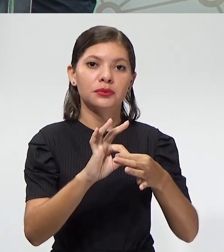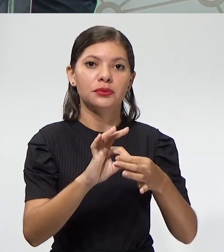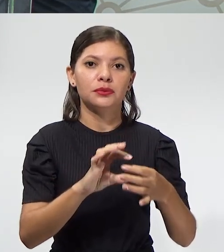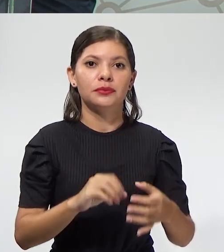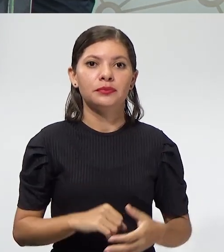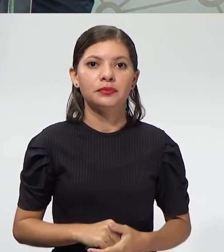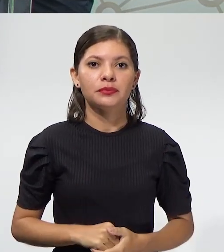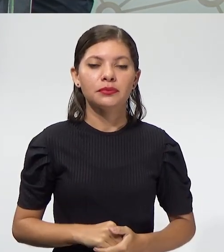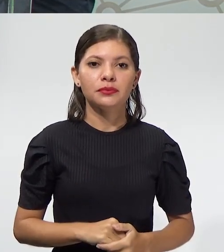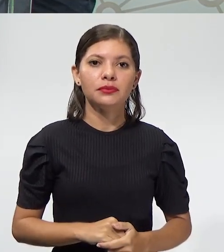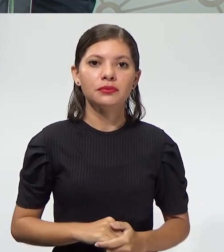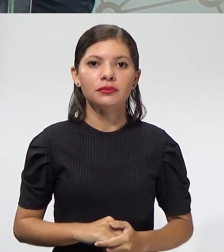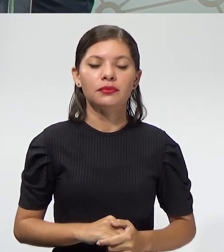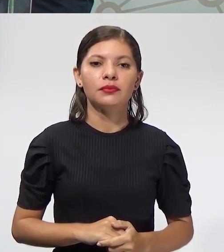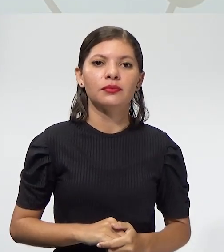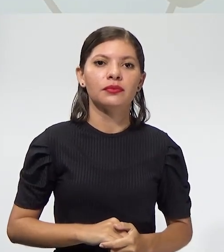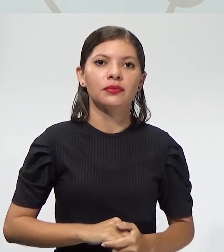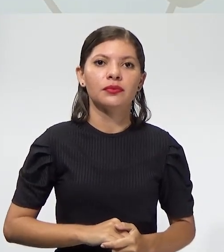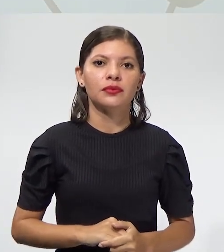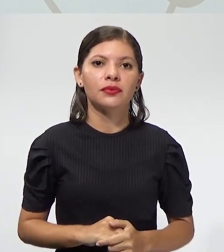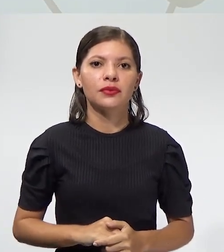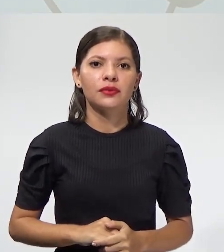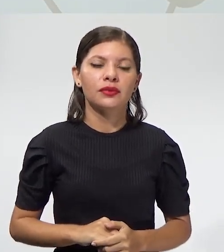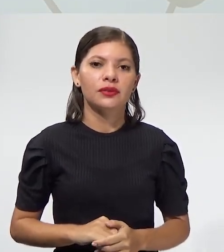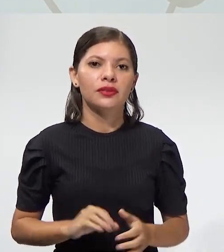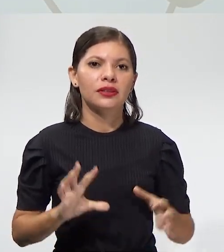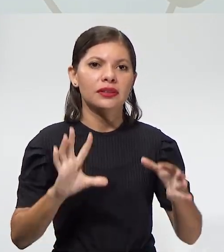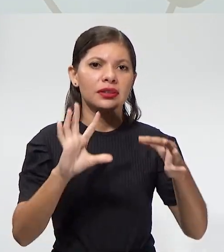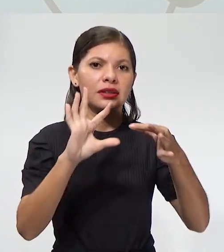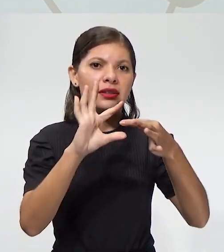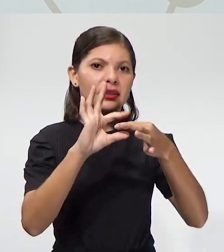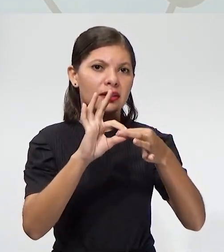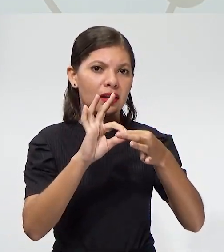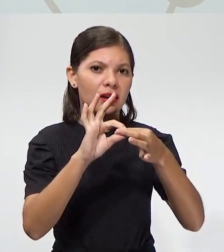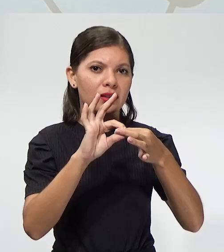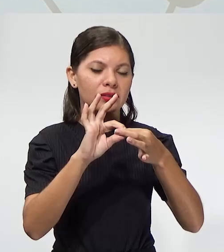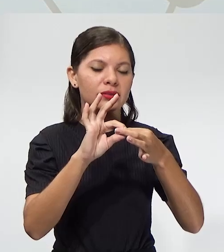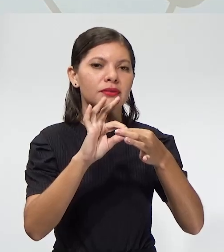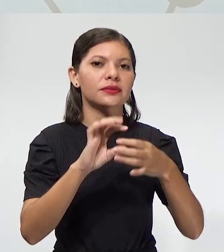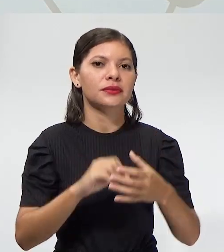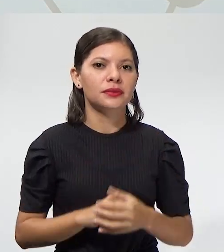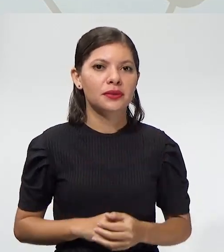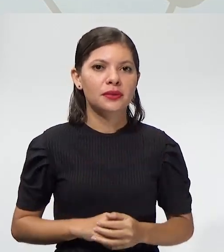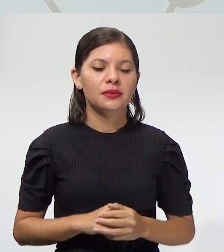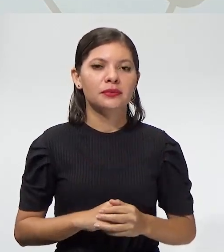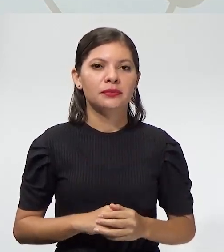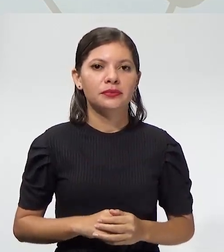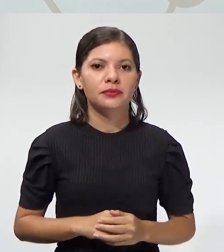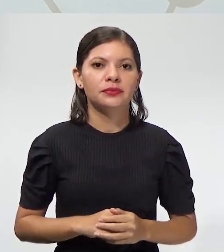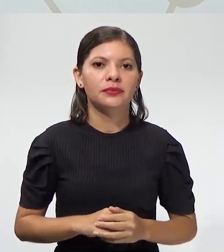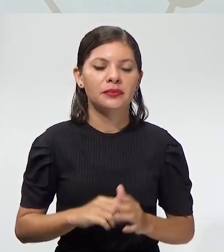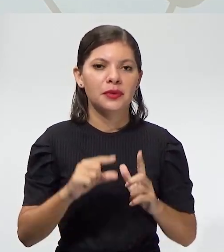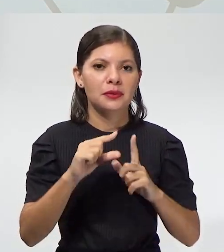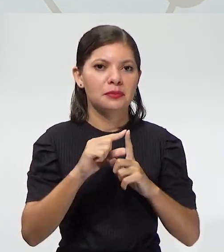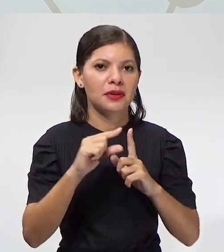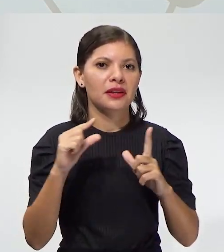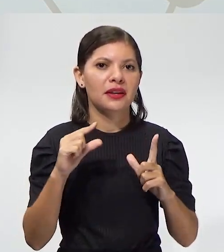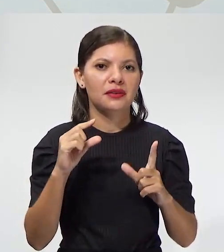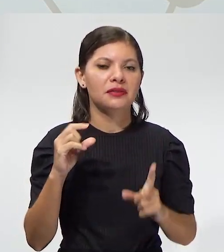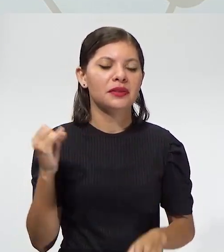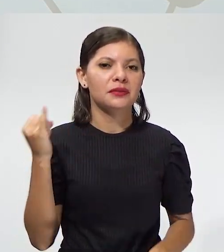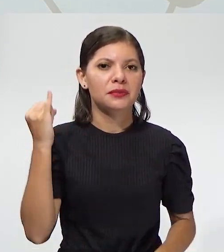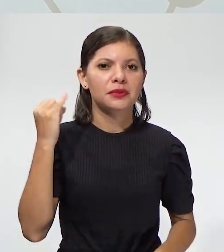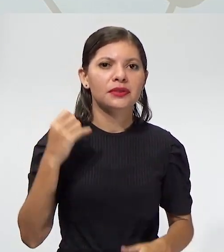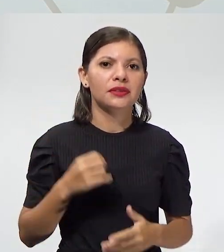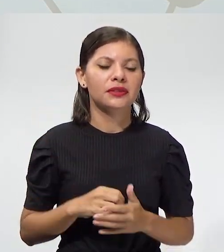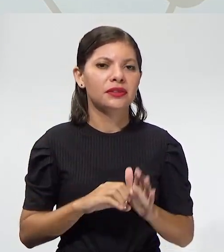está um adentrando na esfera do outro, estão de forma interligadas, né? E a palavra, de fato, chave